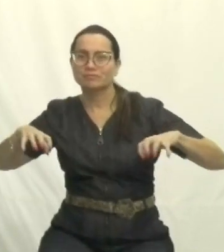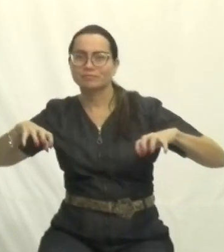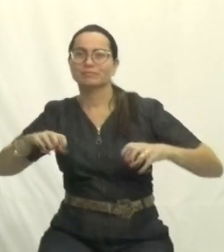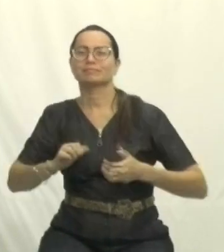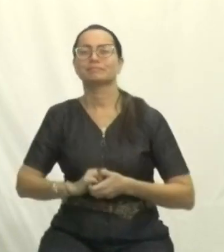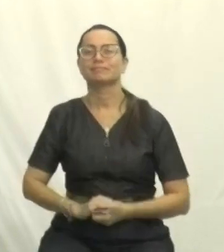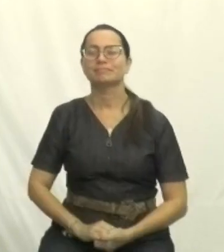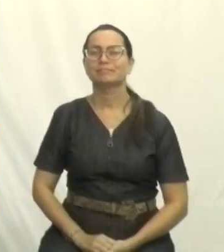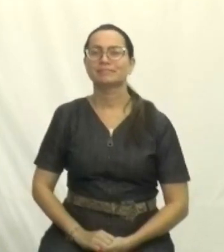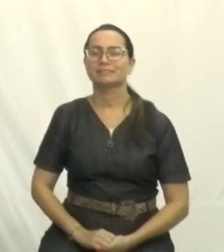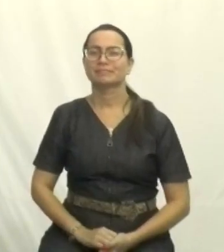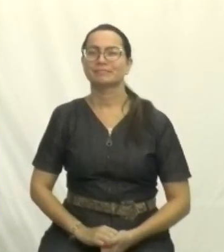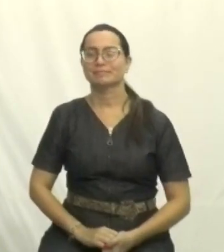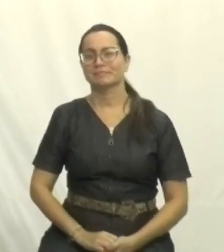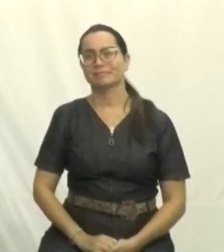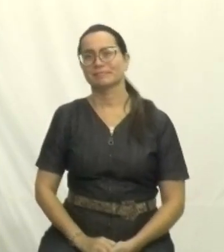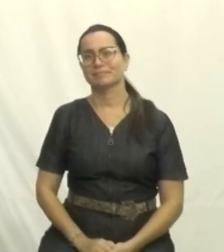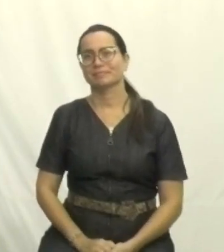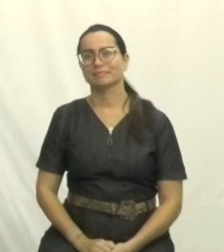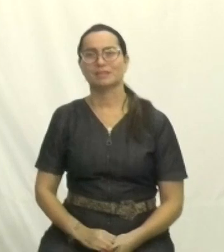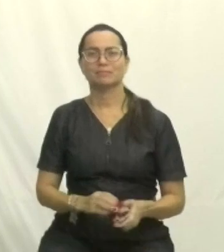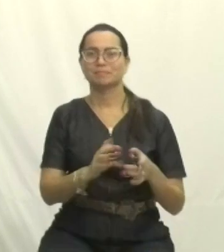autonomia administrativa, financeira,